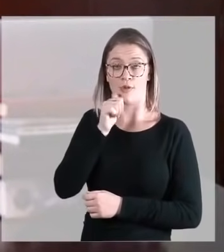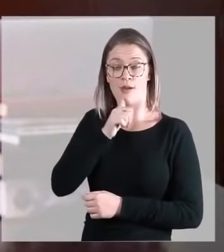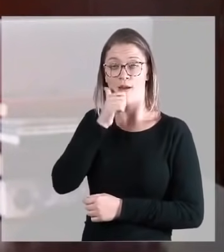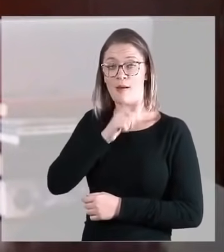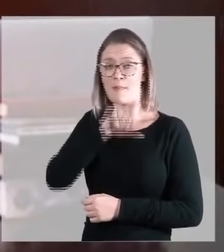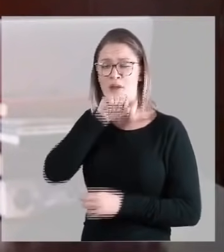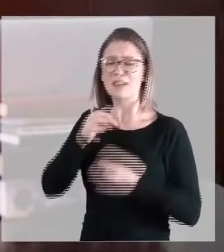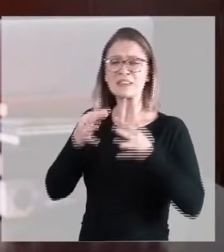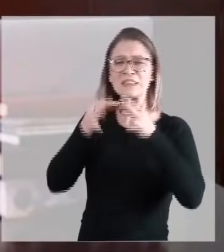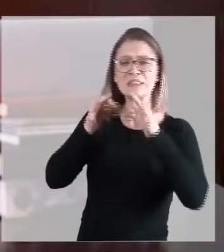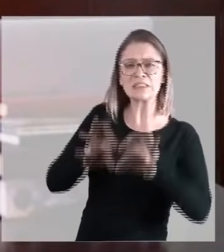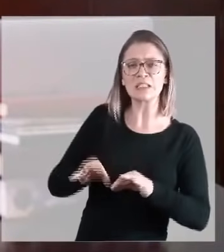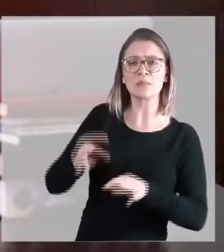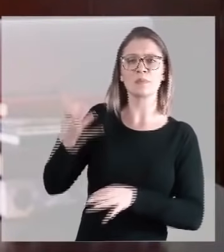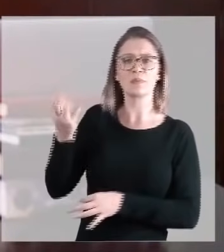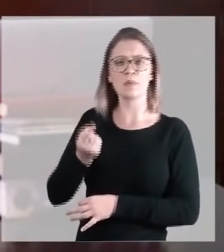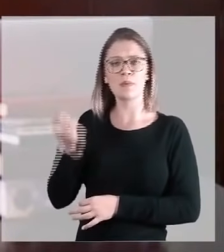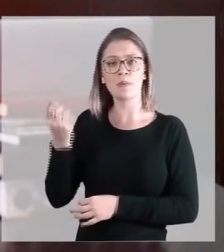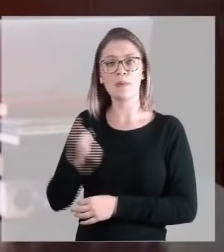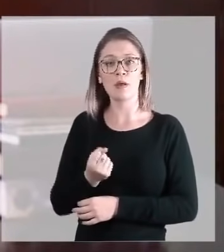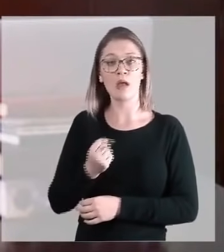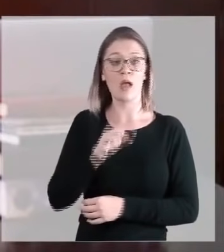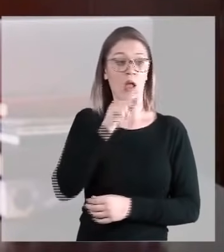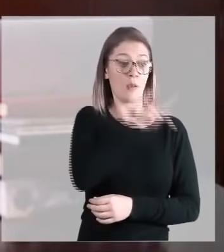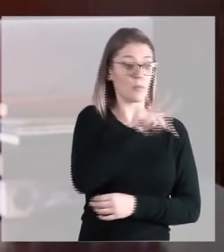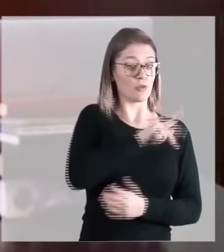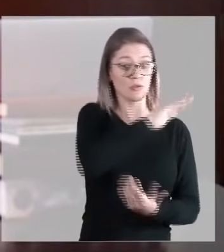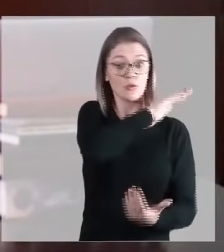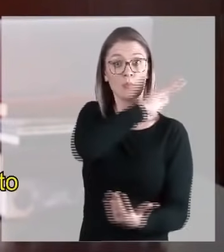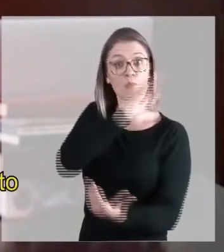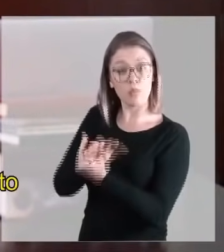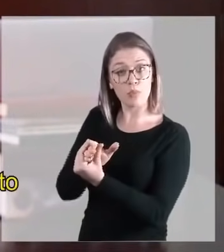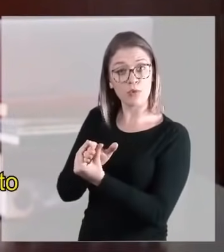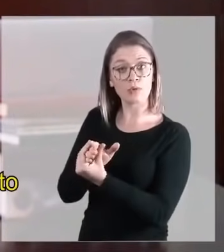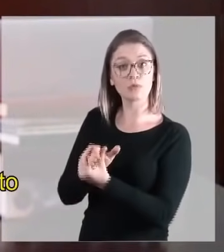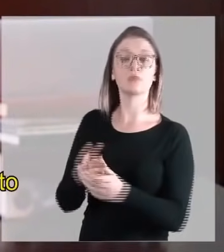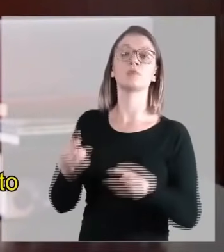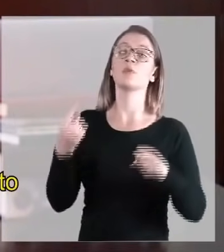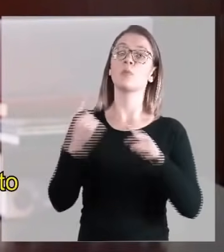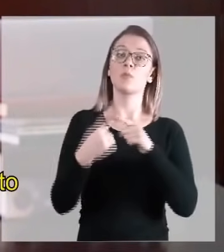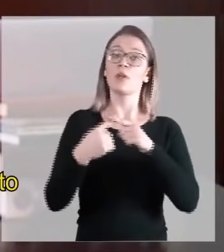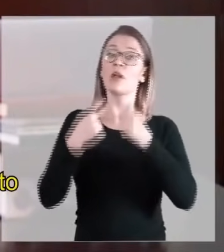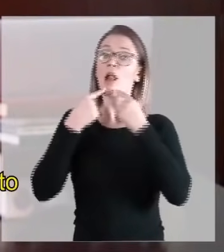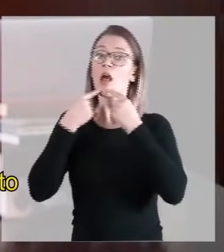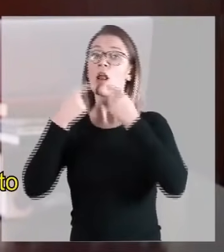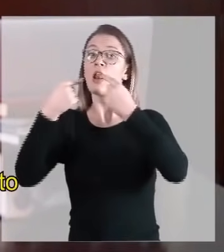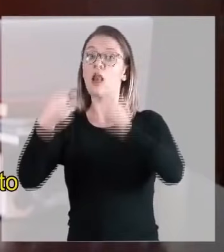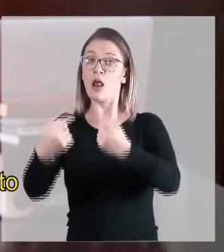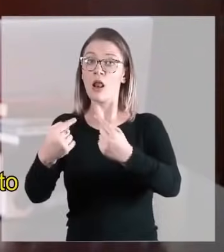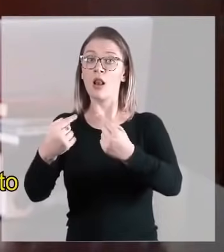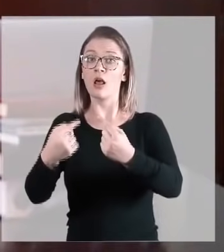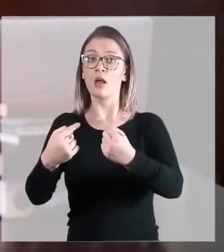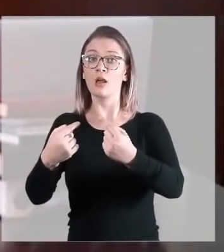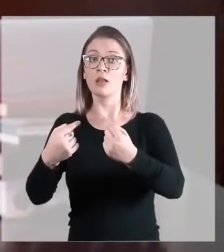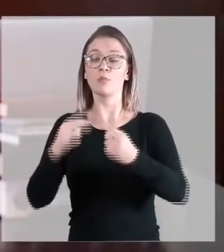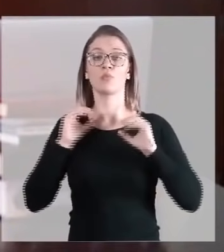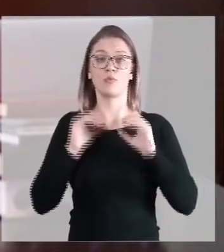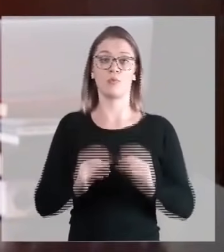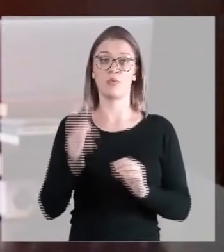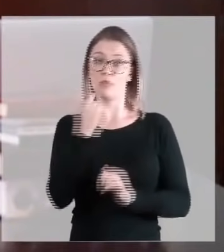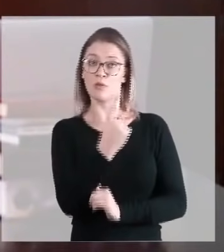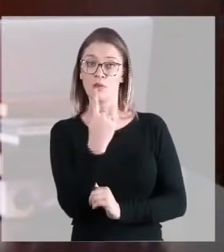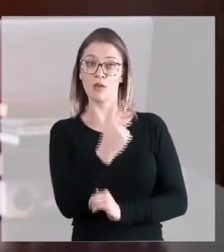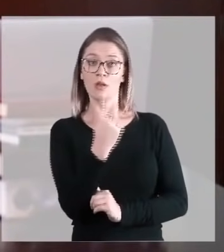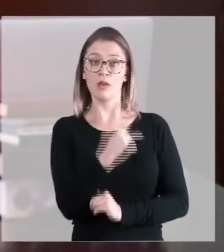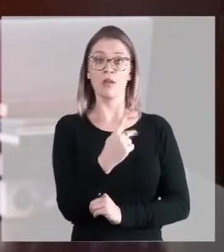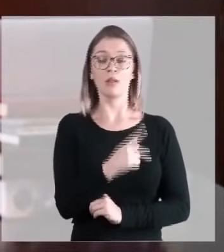simples, pensionista, foi processada pela professora por ter reclamado do comportamento dela com a filha. E